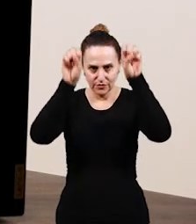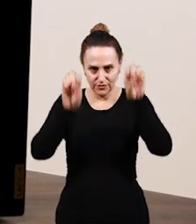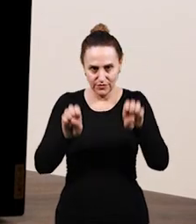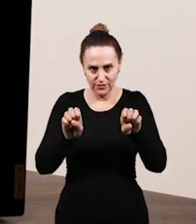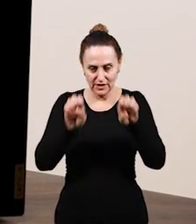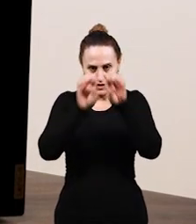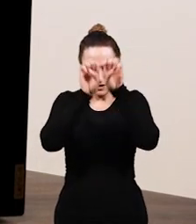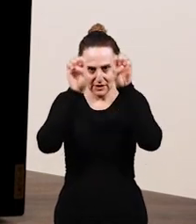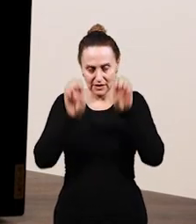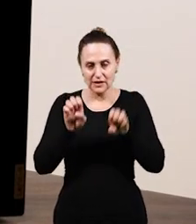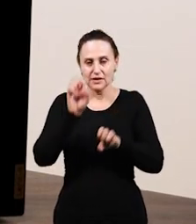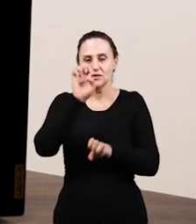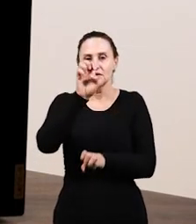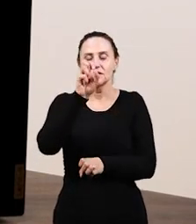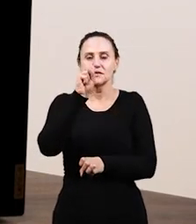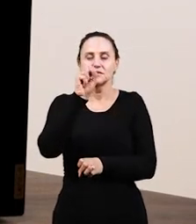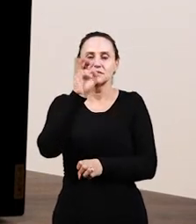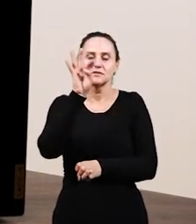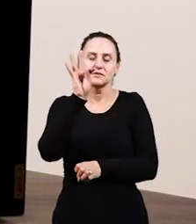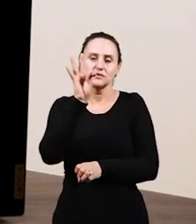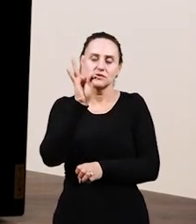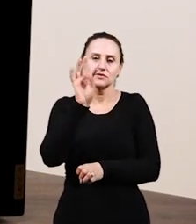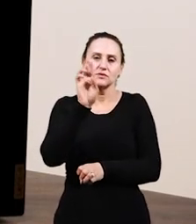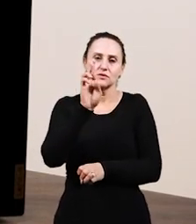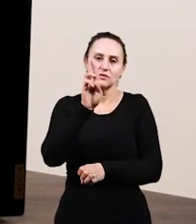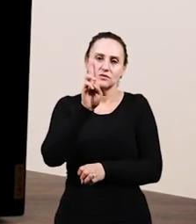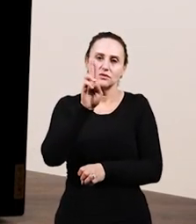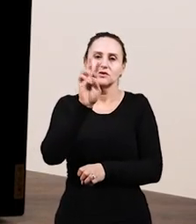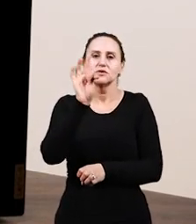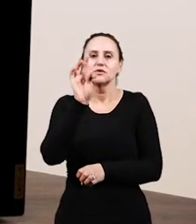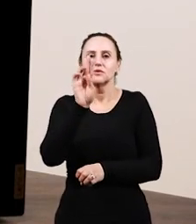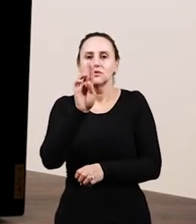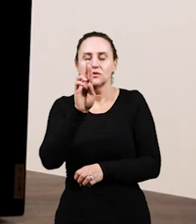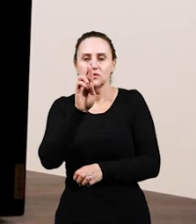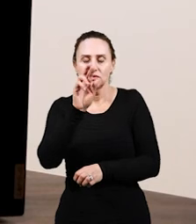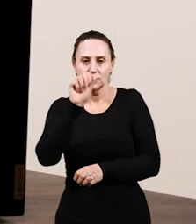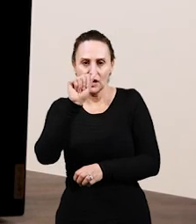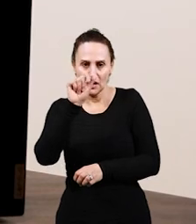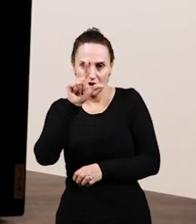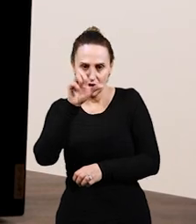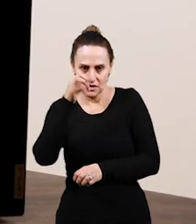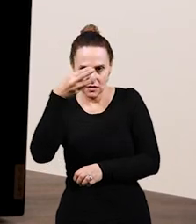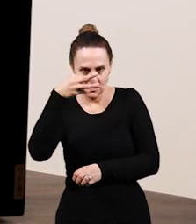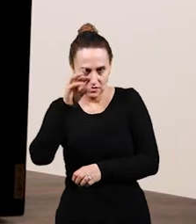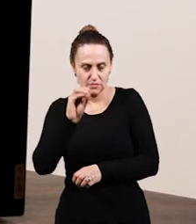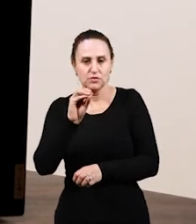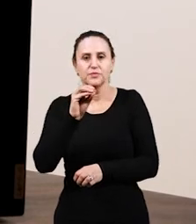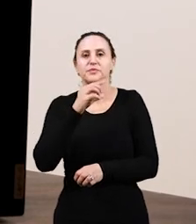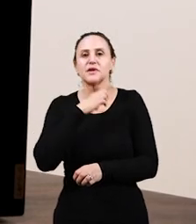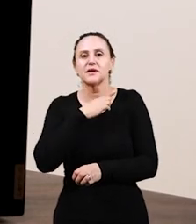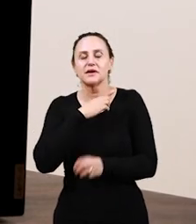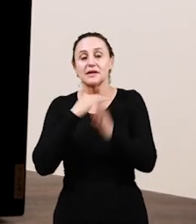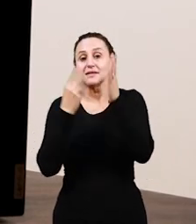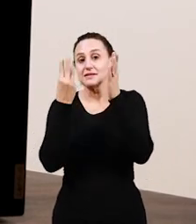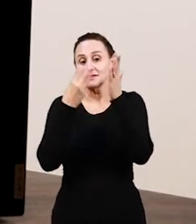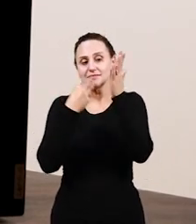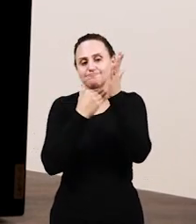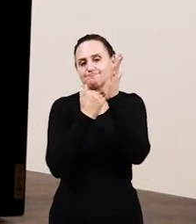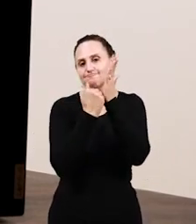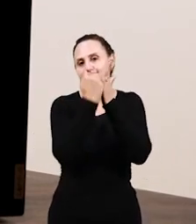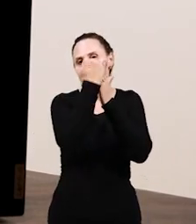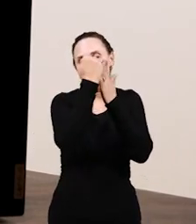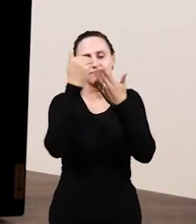né a partir dos estudos do saci como eu falei para vocês mas é do lado de cá do Atlântico